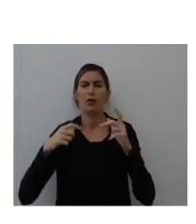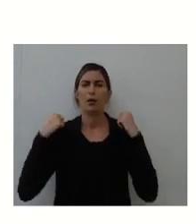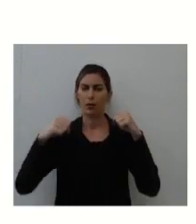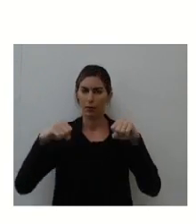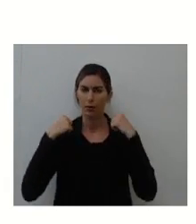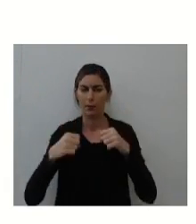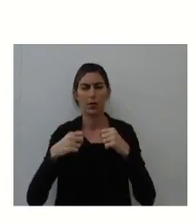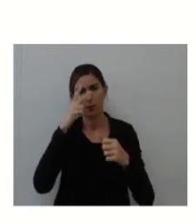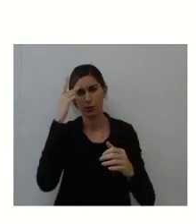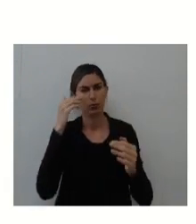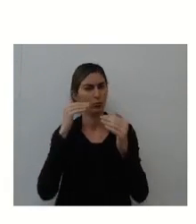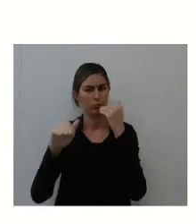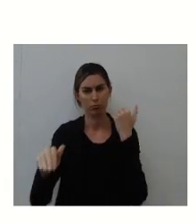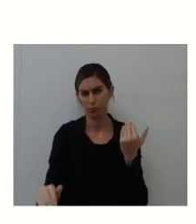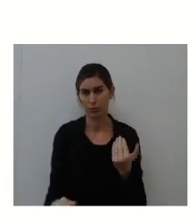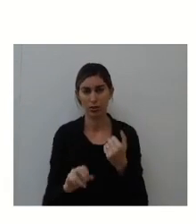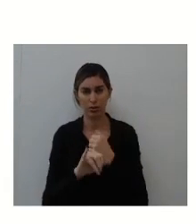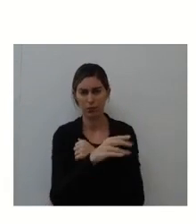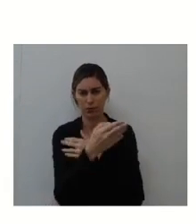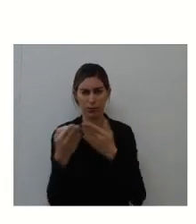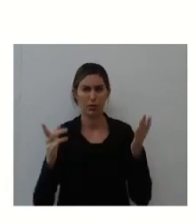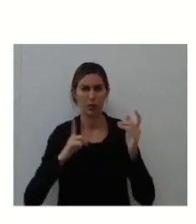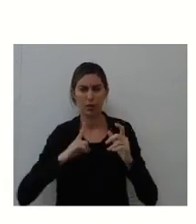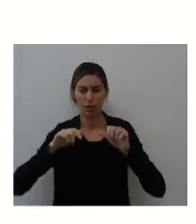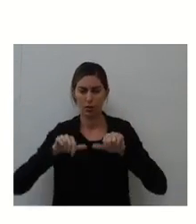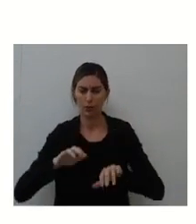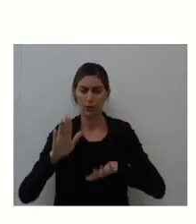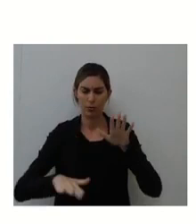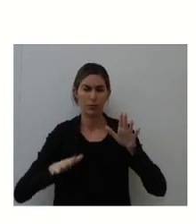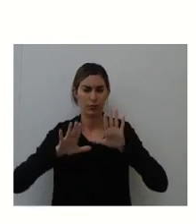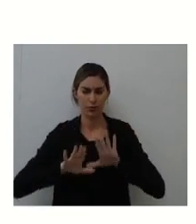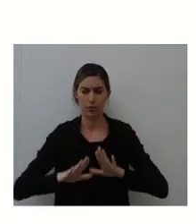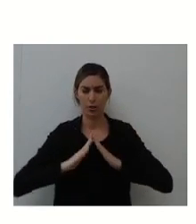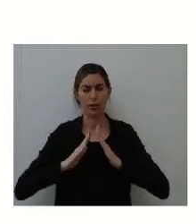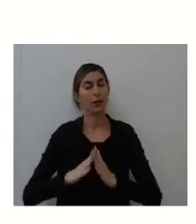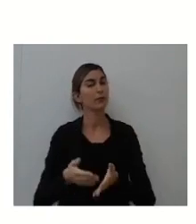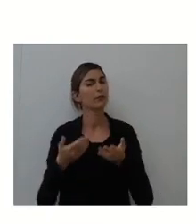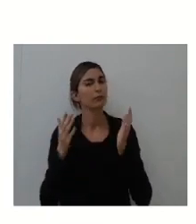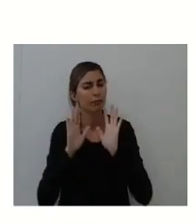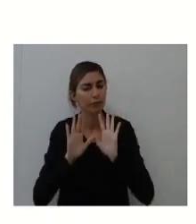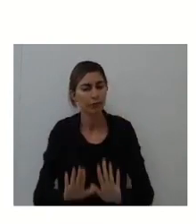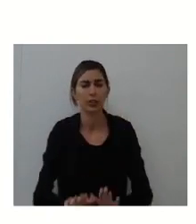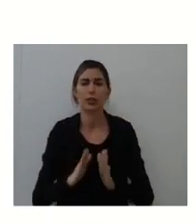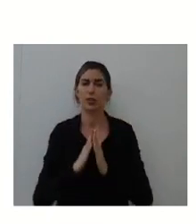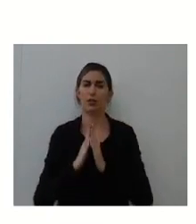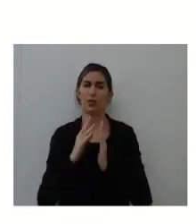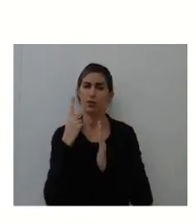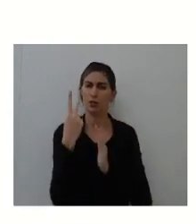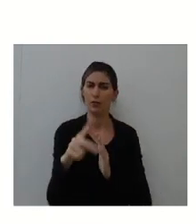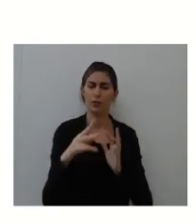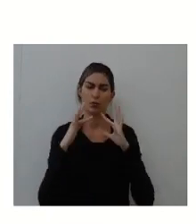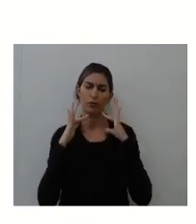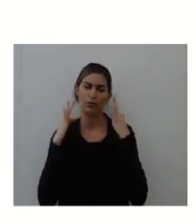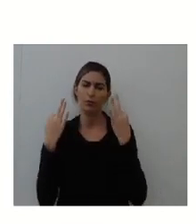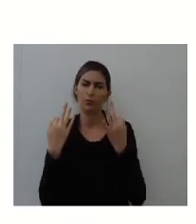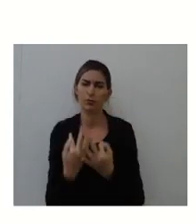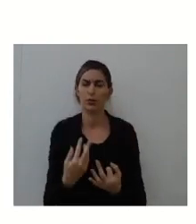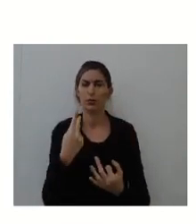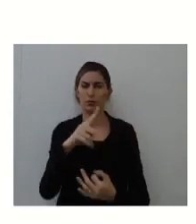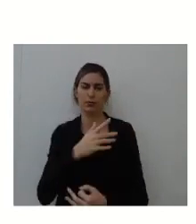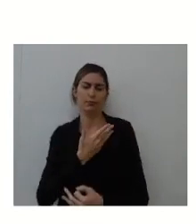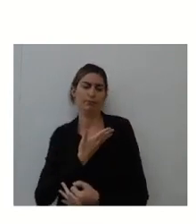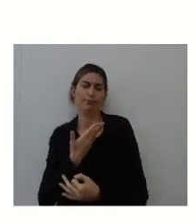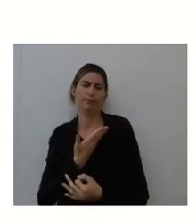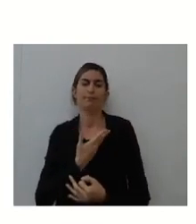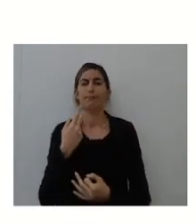concordasse. Então, se você tem a possibilidade de ficar em casa, faça! Faça por você, pela sua família, pelos seus